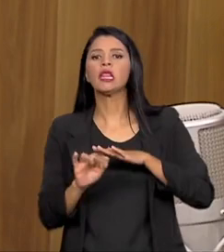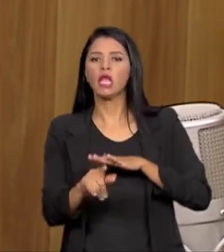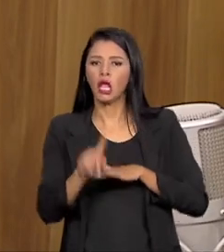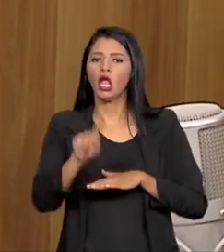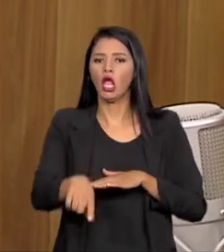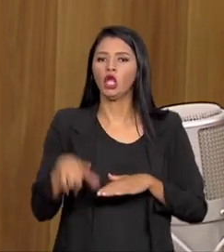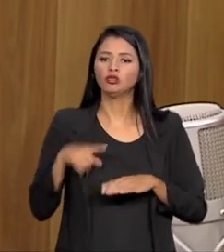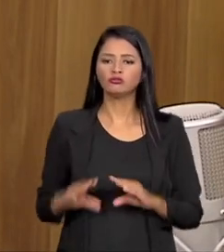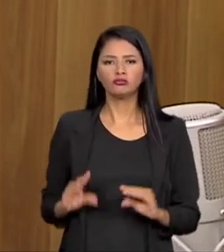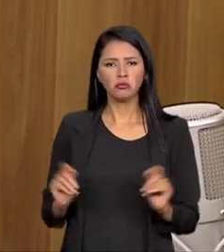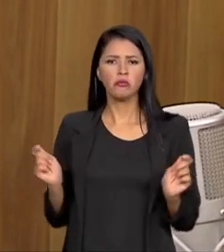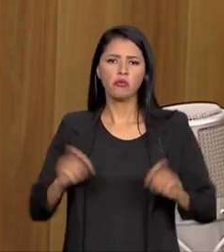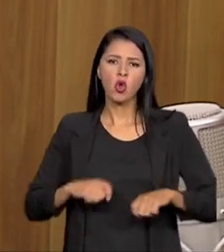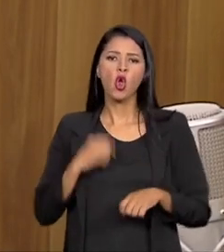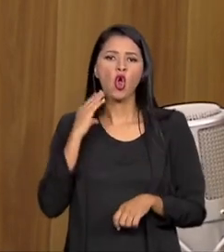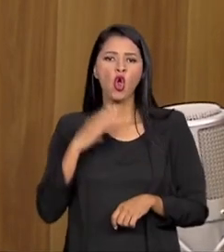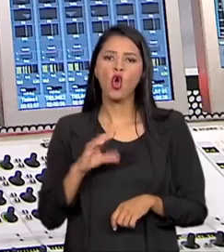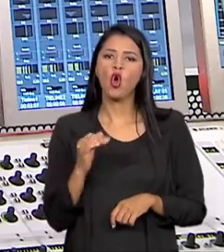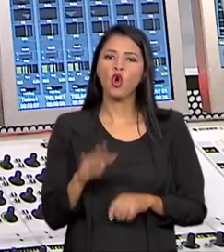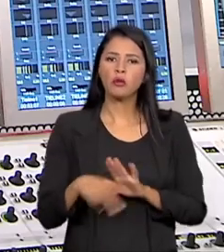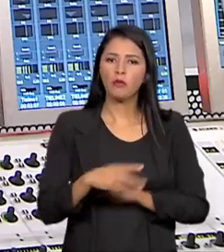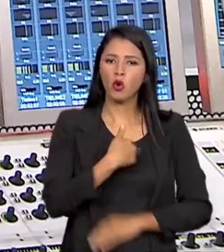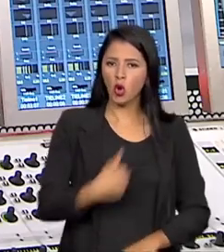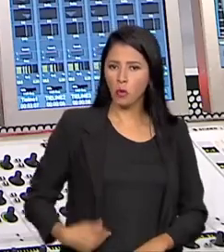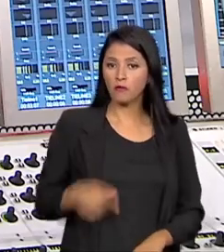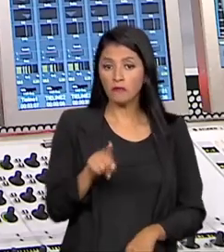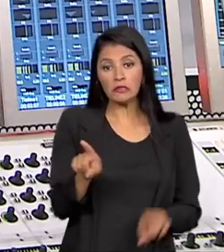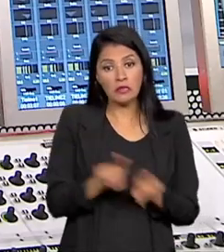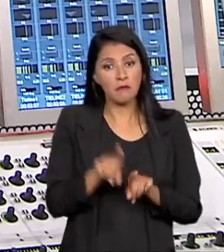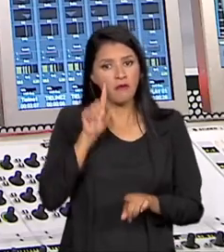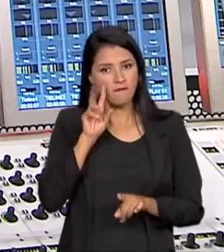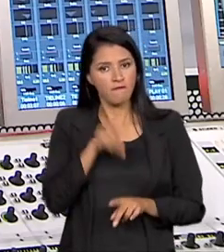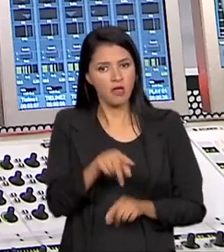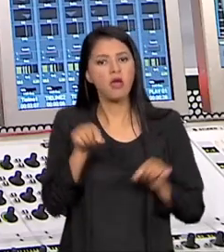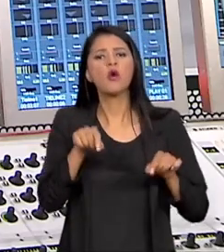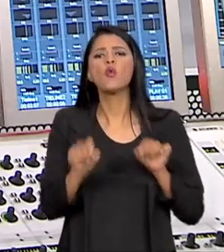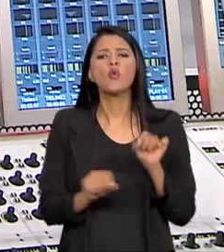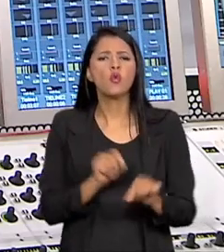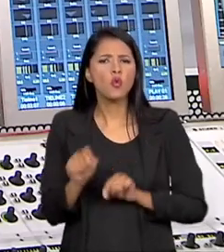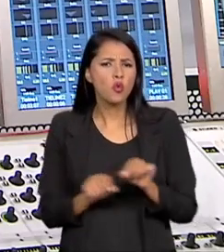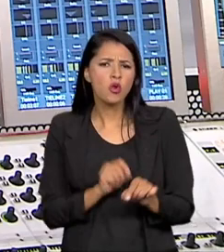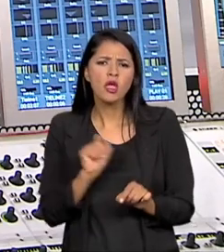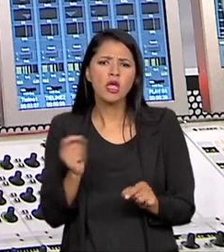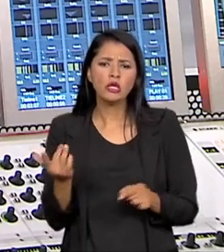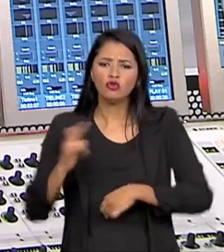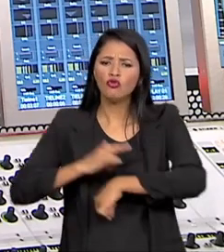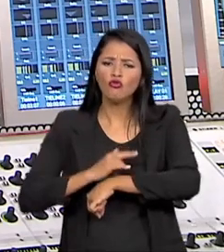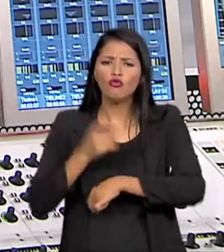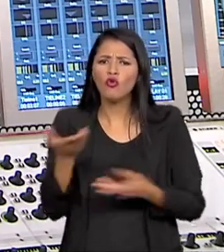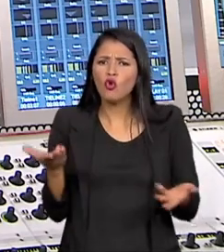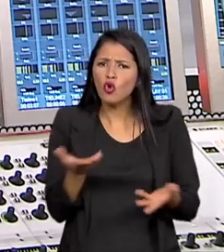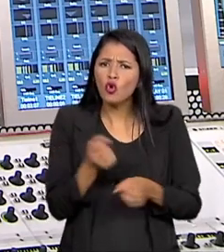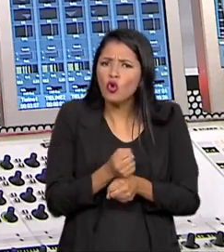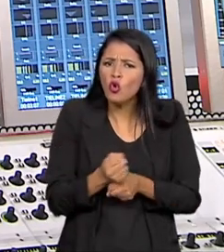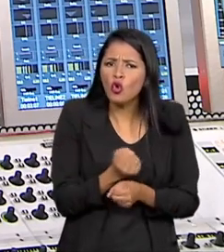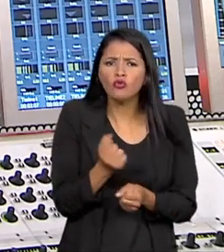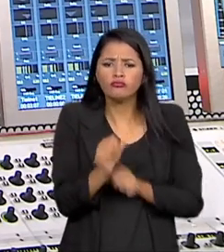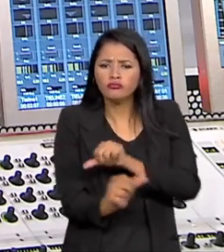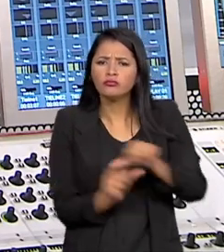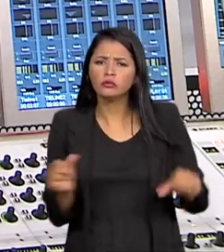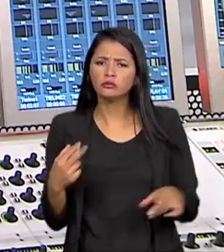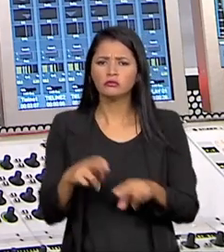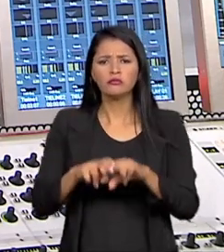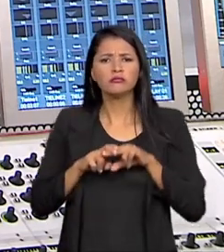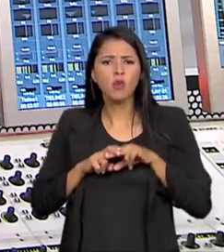sobre contas públicas e você também vai ouvir na voz do Brasil o que fazer se seu voo deste final de ano por alterado